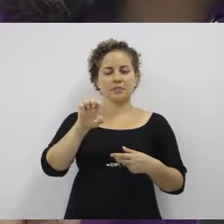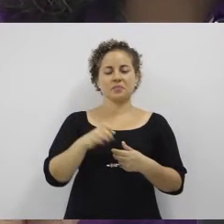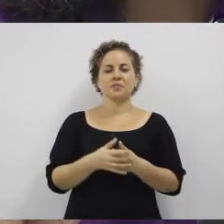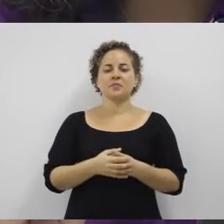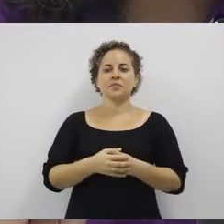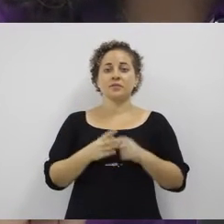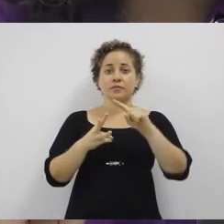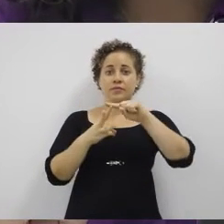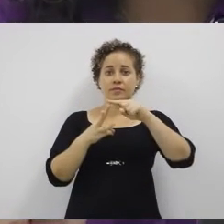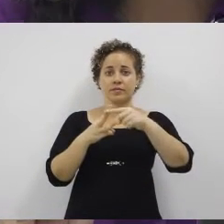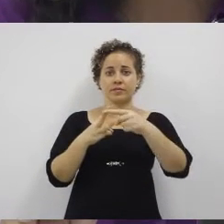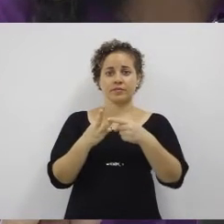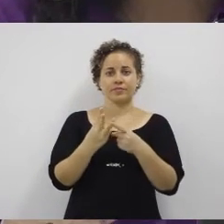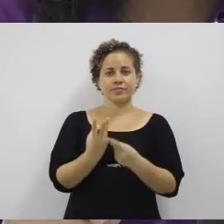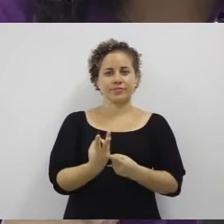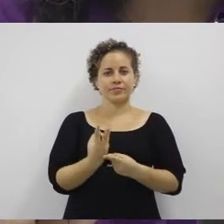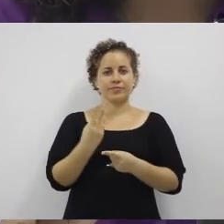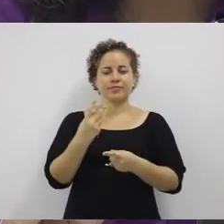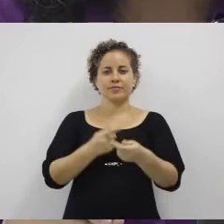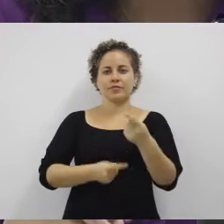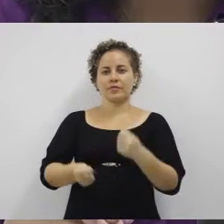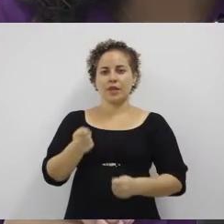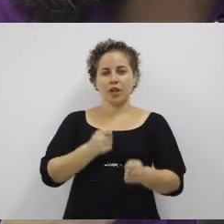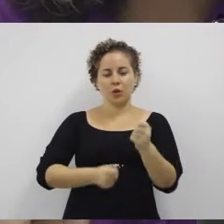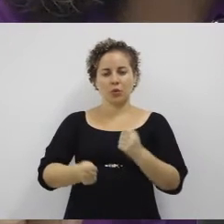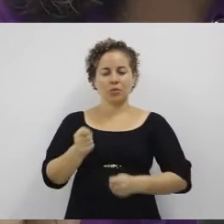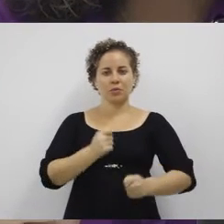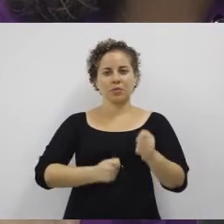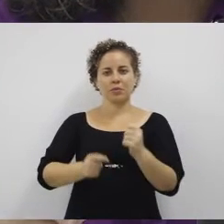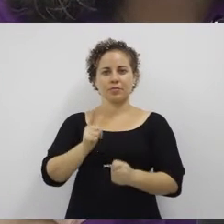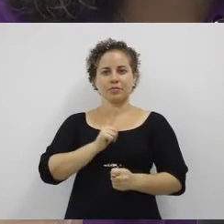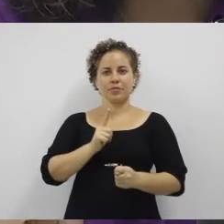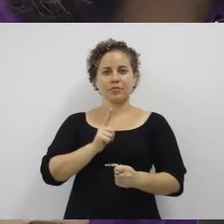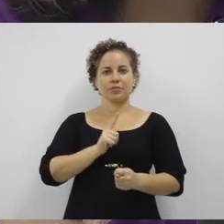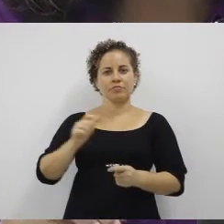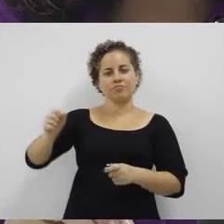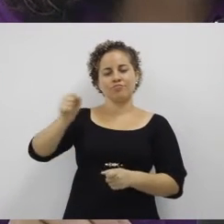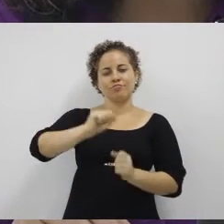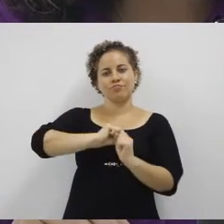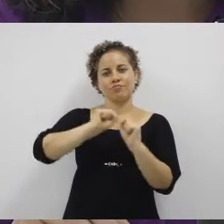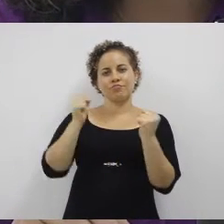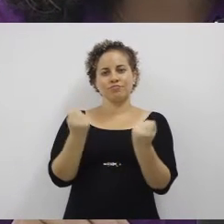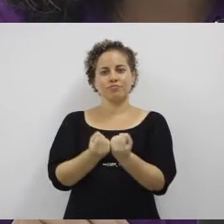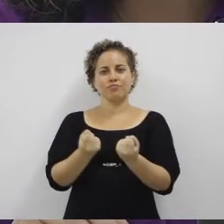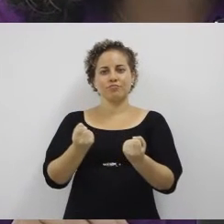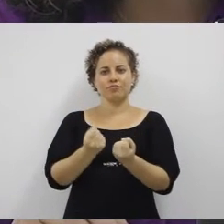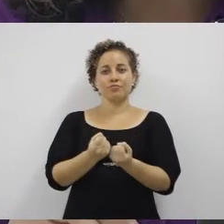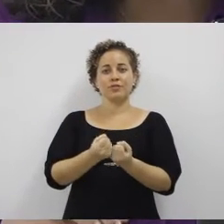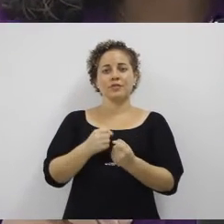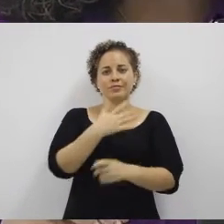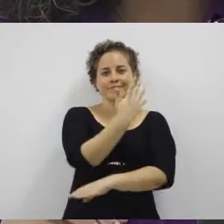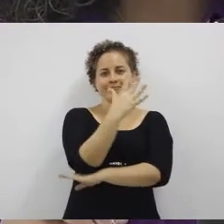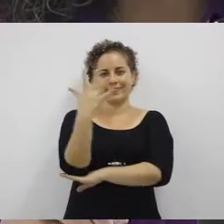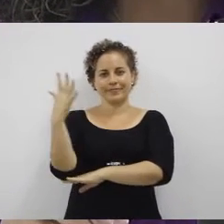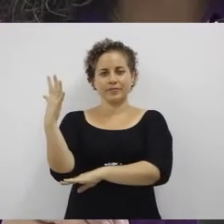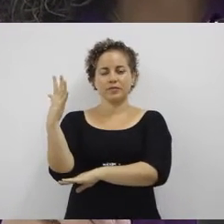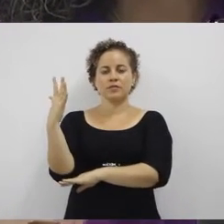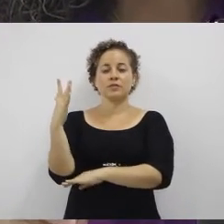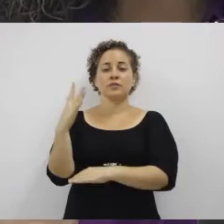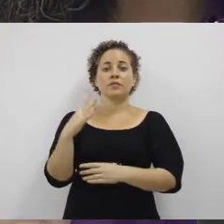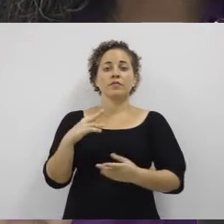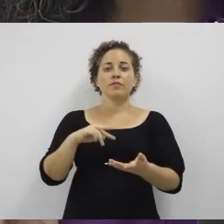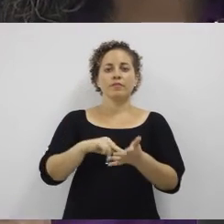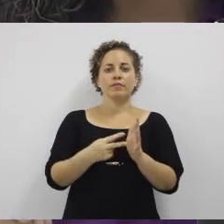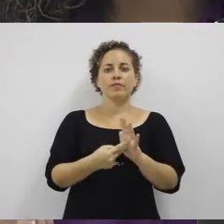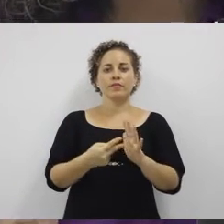tripé. O tripé é formado pela economia, pela questão da economia, pela questão social e pela questão ambiental. Isso também é chamado